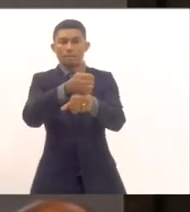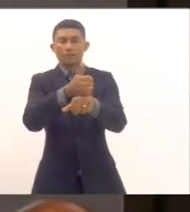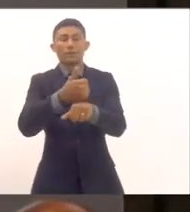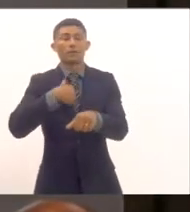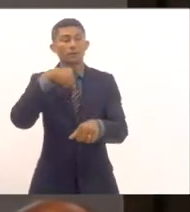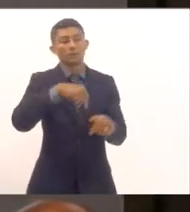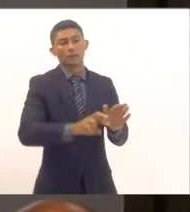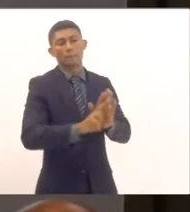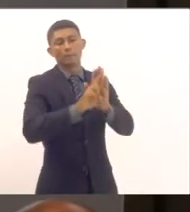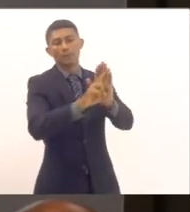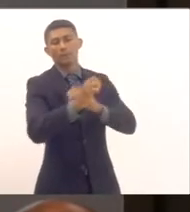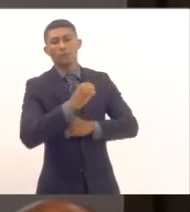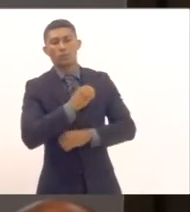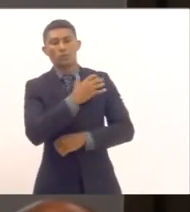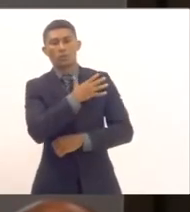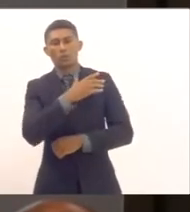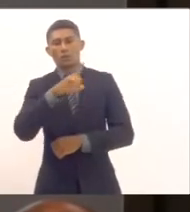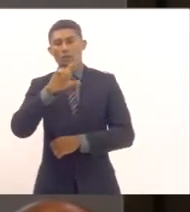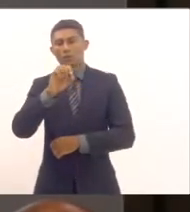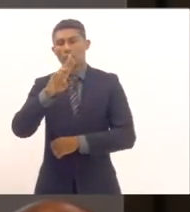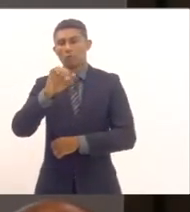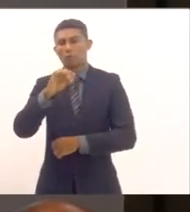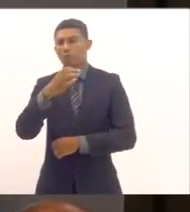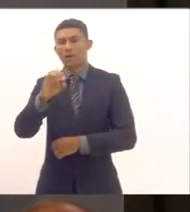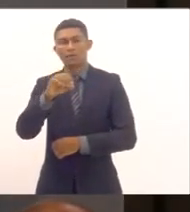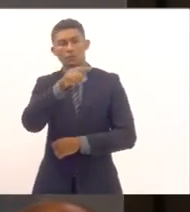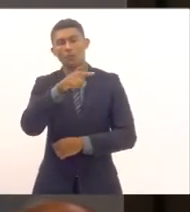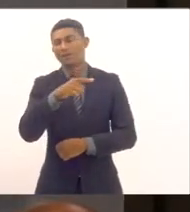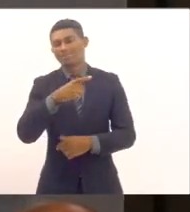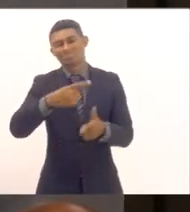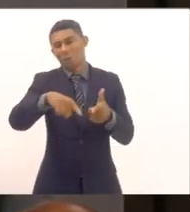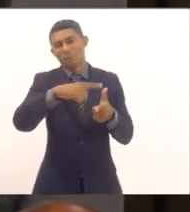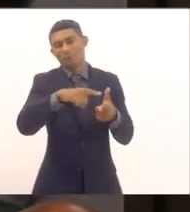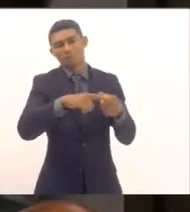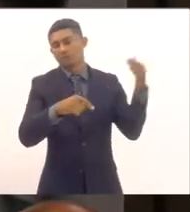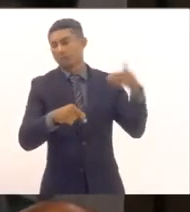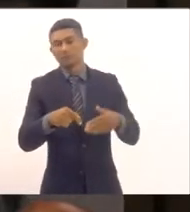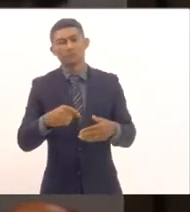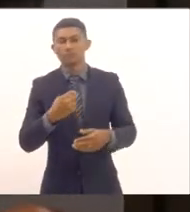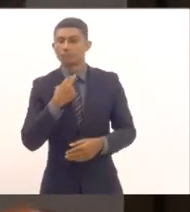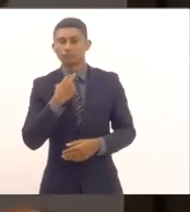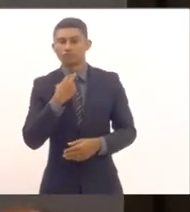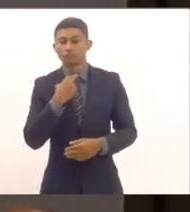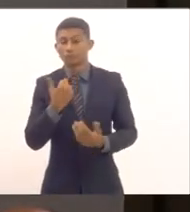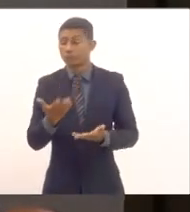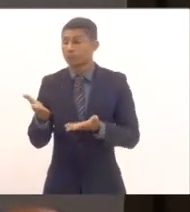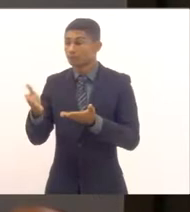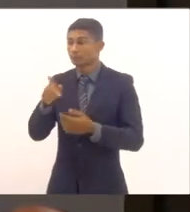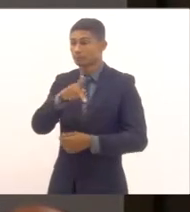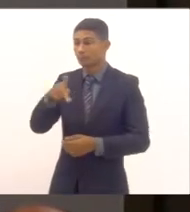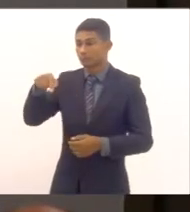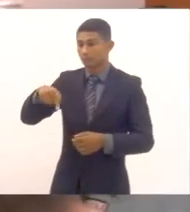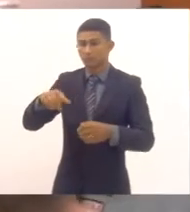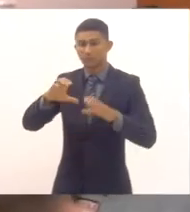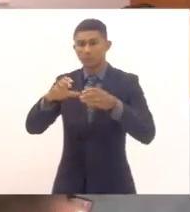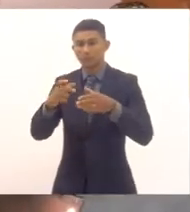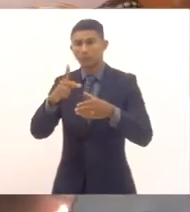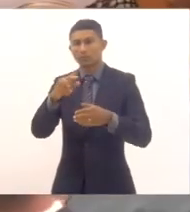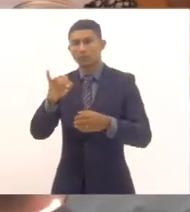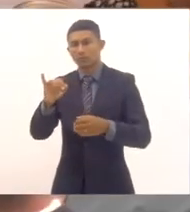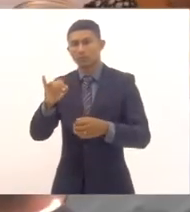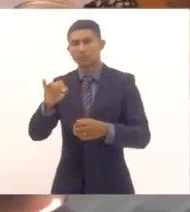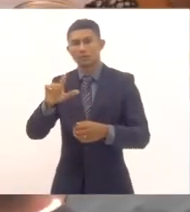representando o Coronel básica e teve um probleminha não pode comparecer presidente da Comissão Deputado Lúcia da Marta